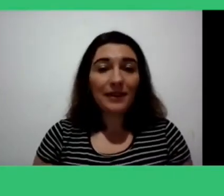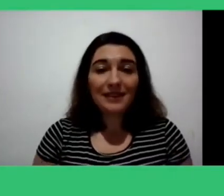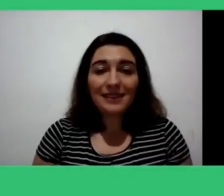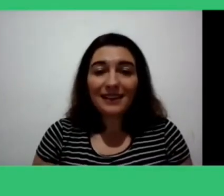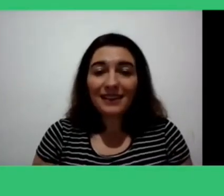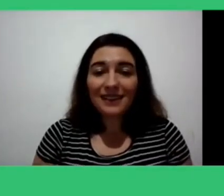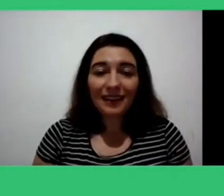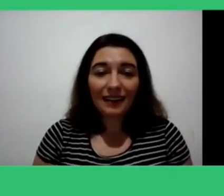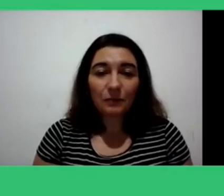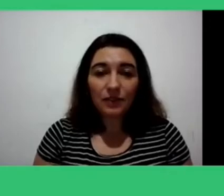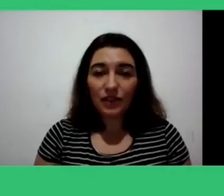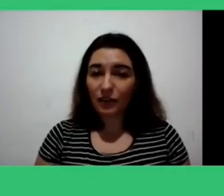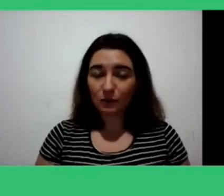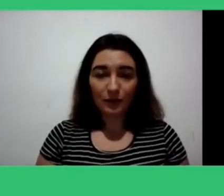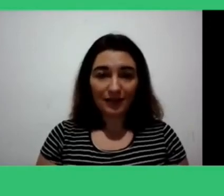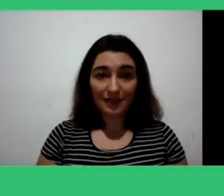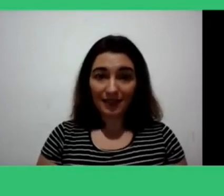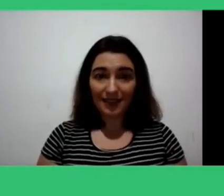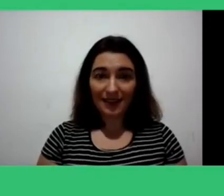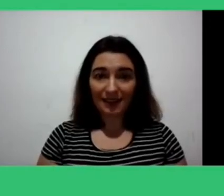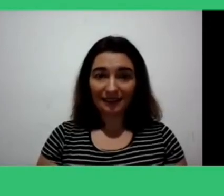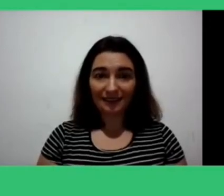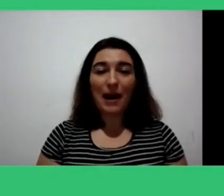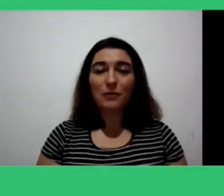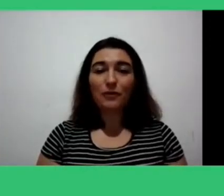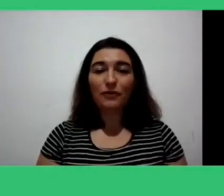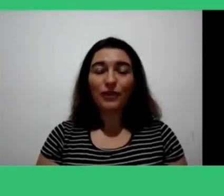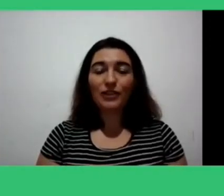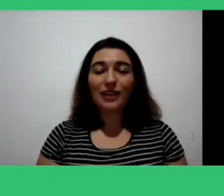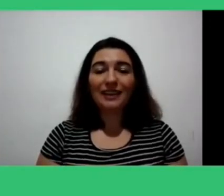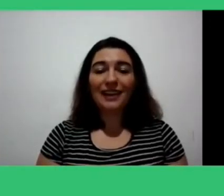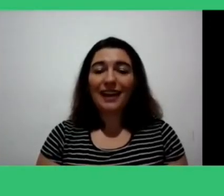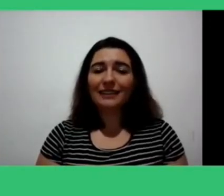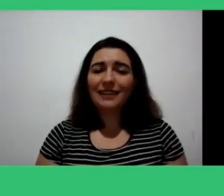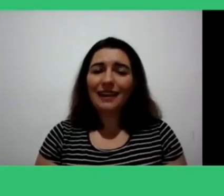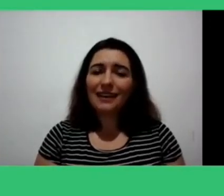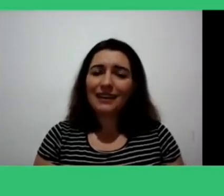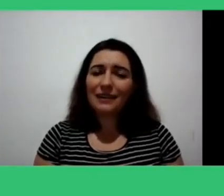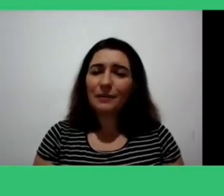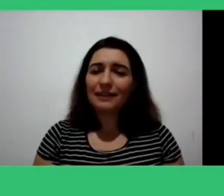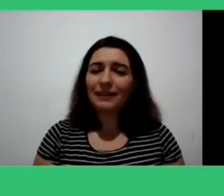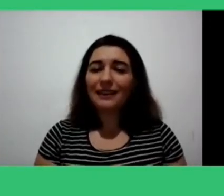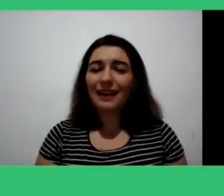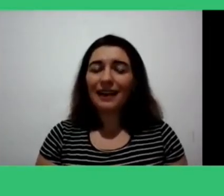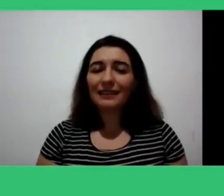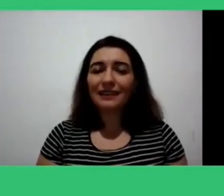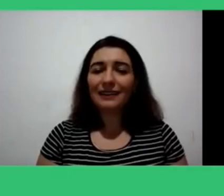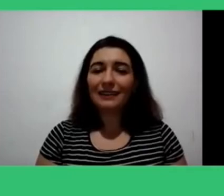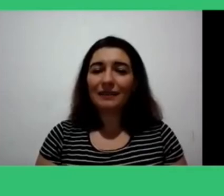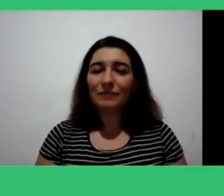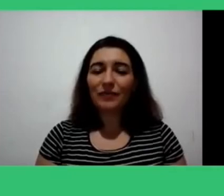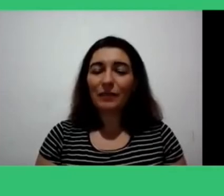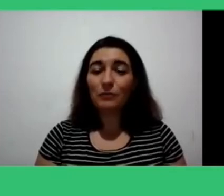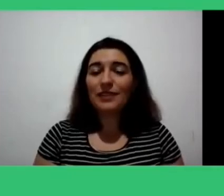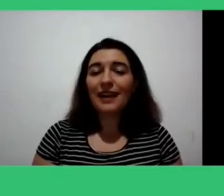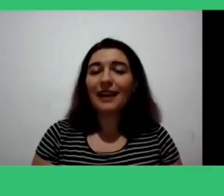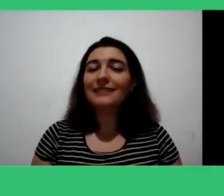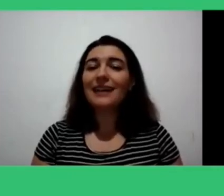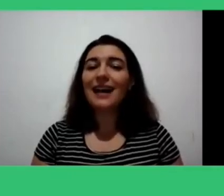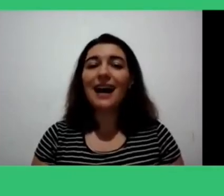tenho poesias em Libras, gente, poesia para o ouvinte está ligada à rima, está ligada